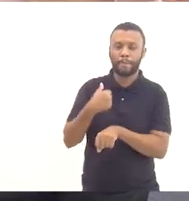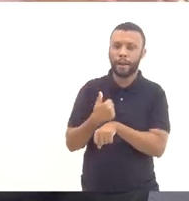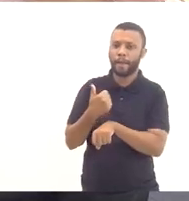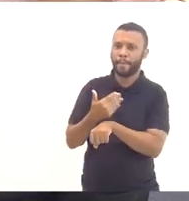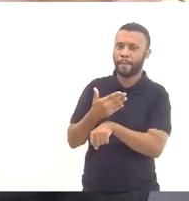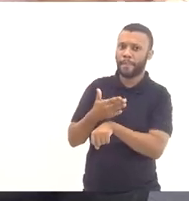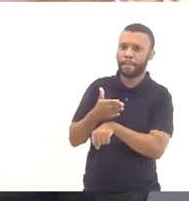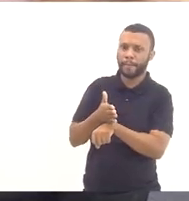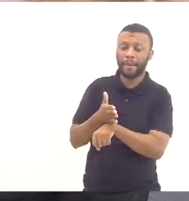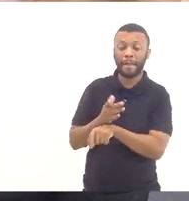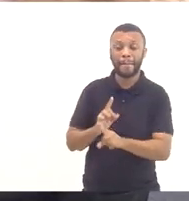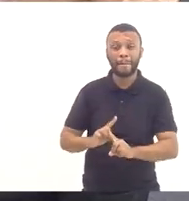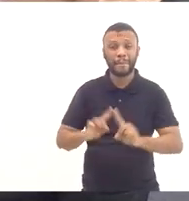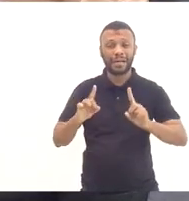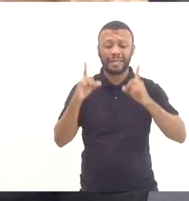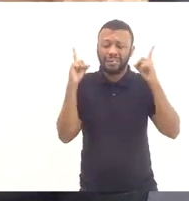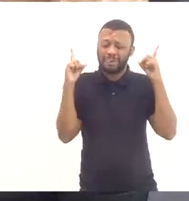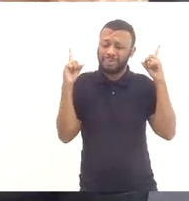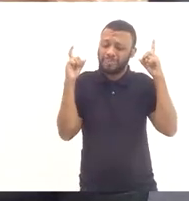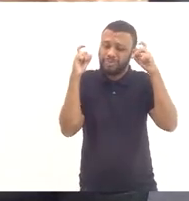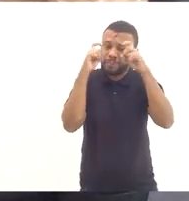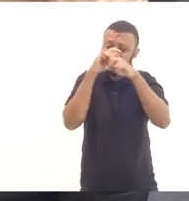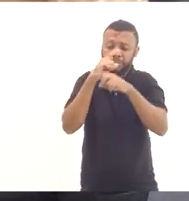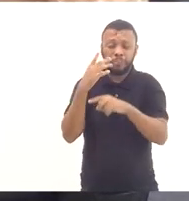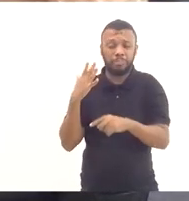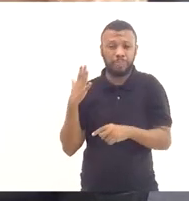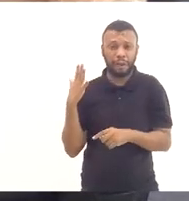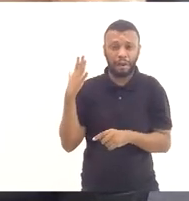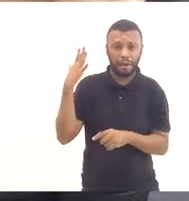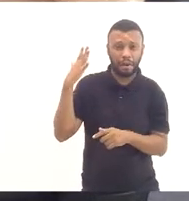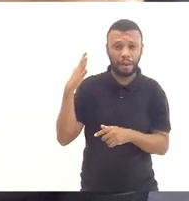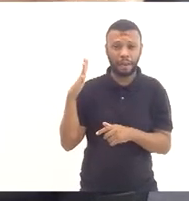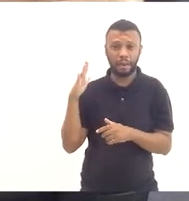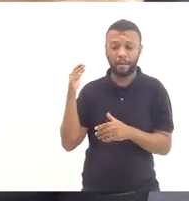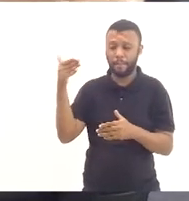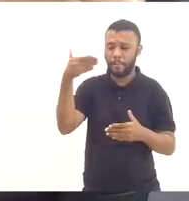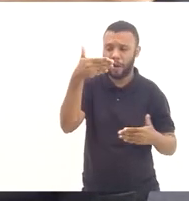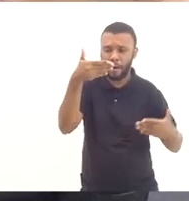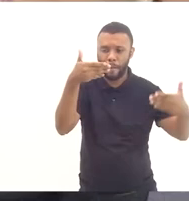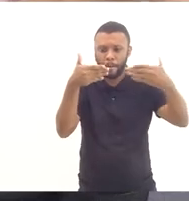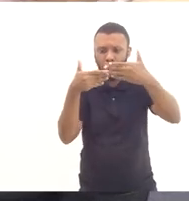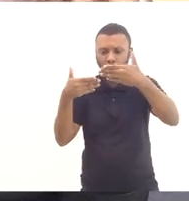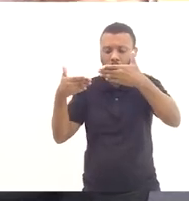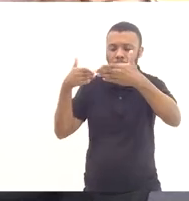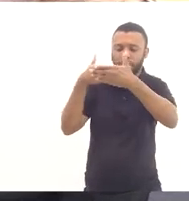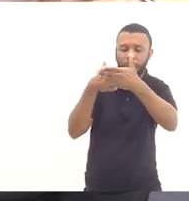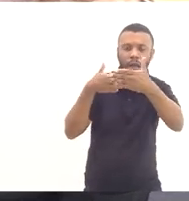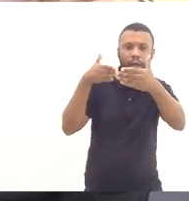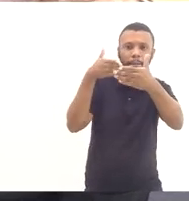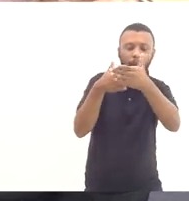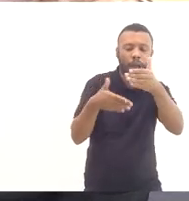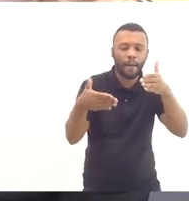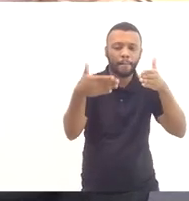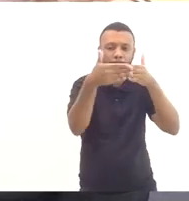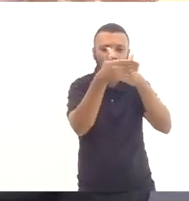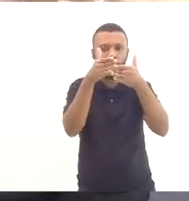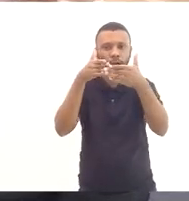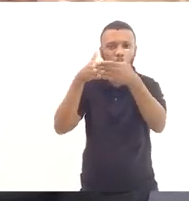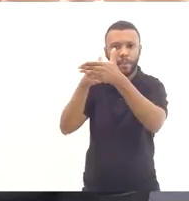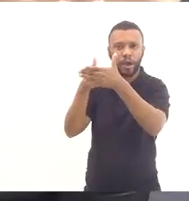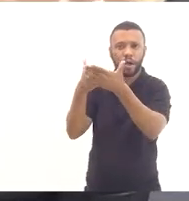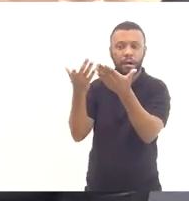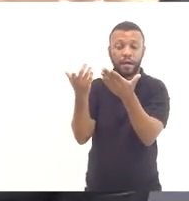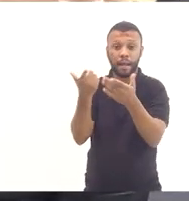todo aqui mas é muito difícil as barreiras elas elas se colocam na frente de quem não domina aquele mecanismo